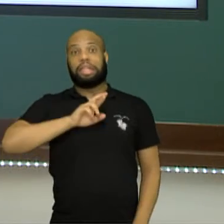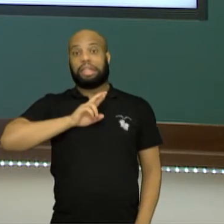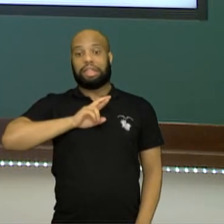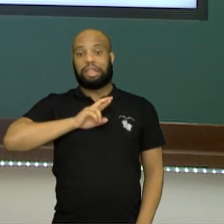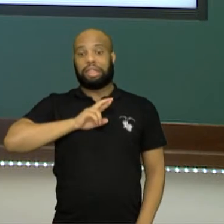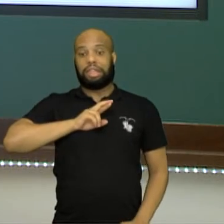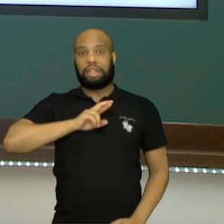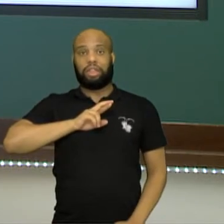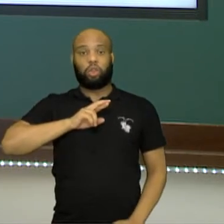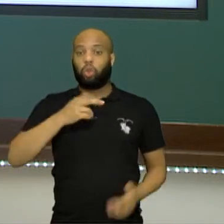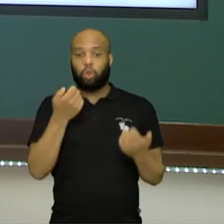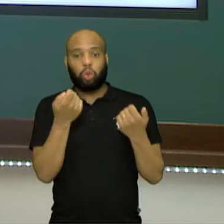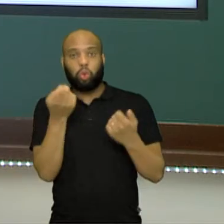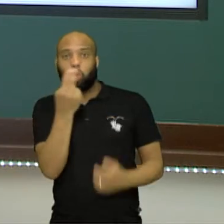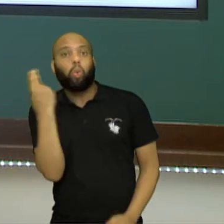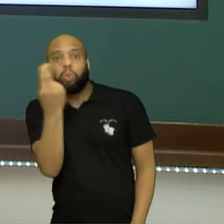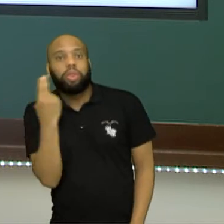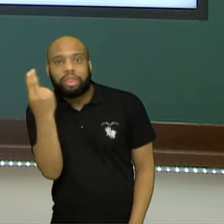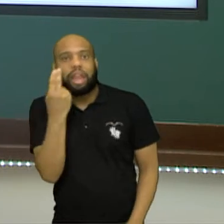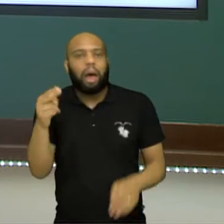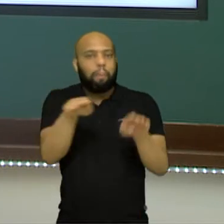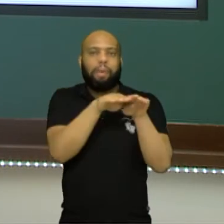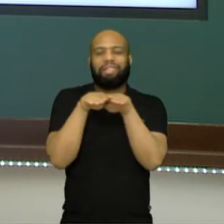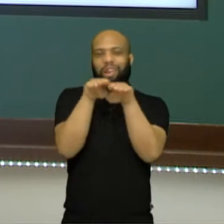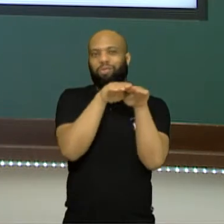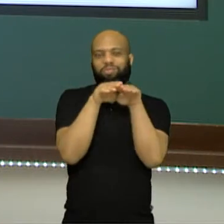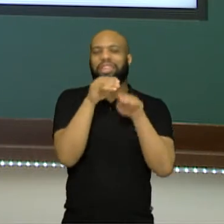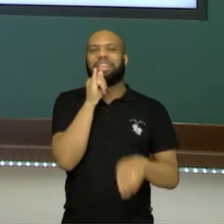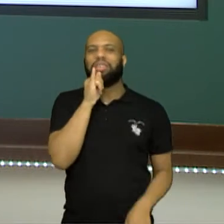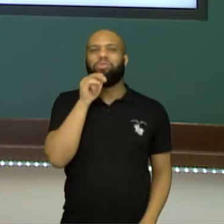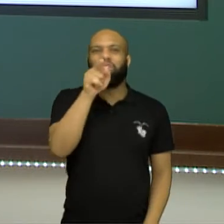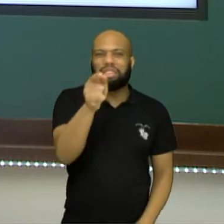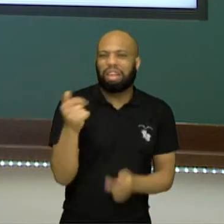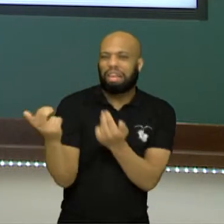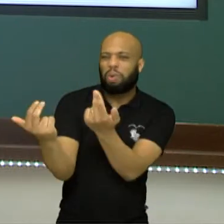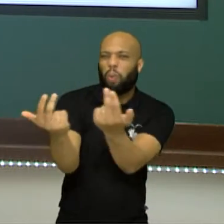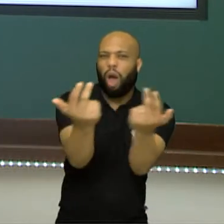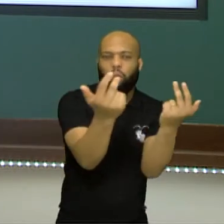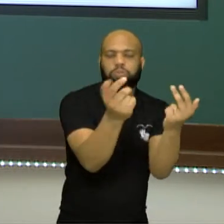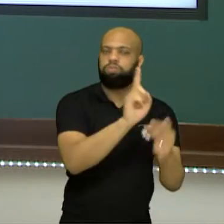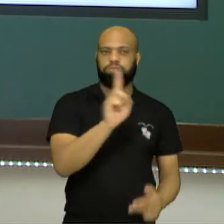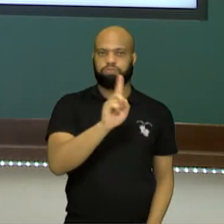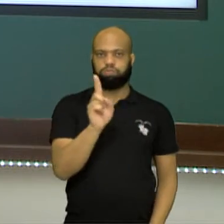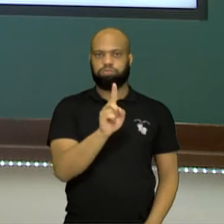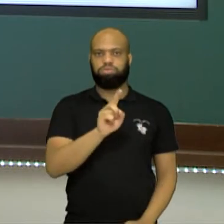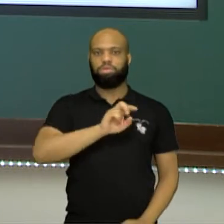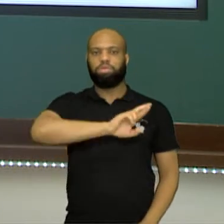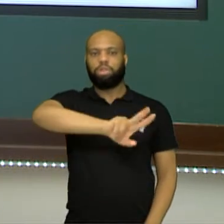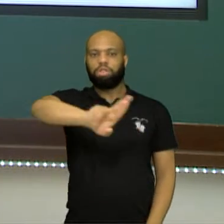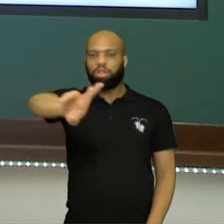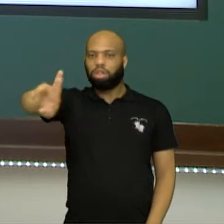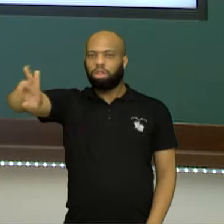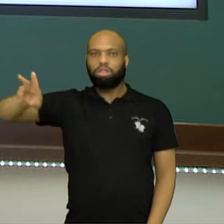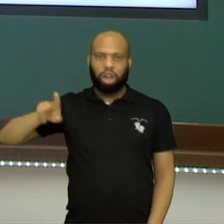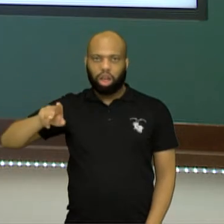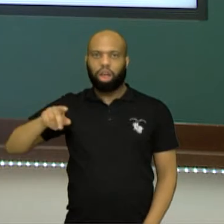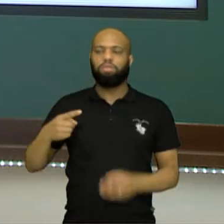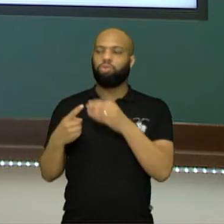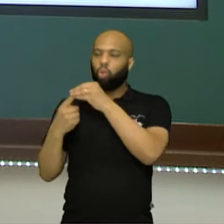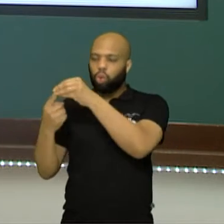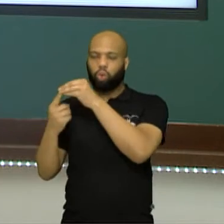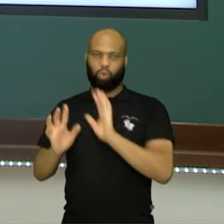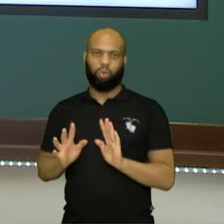possível padronizar pessoas. Você não é igual às outras pessoas, todos somos seres únicos. Não é possível ter